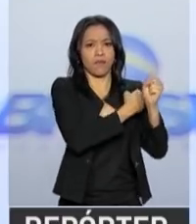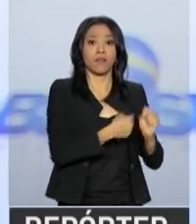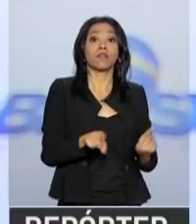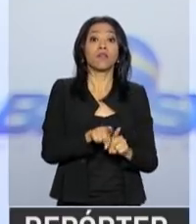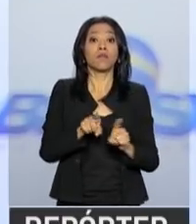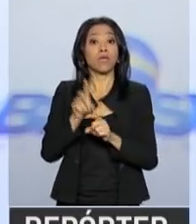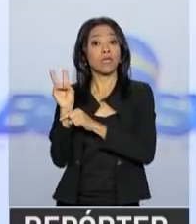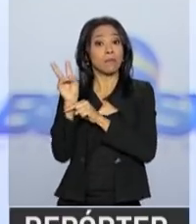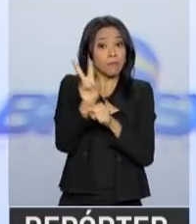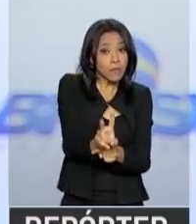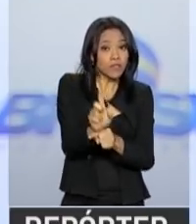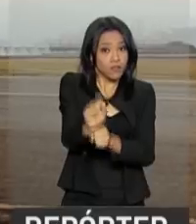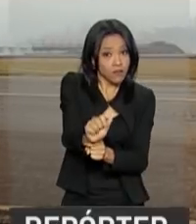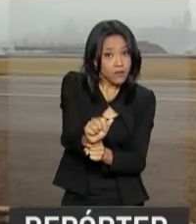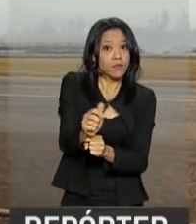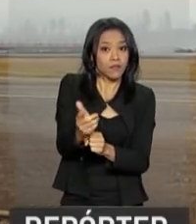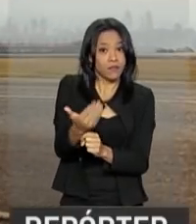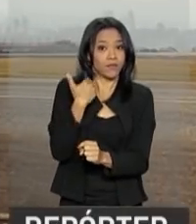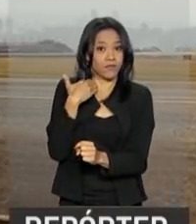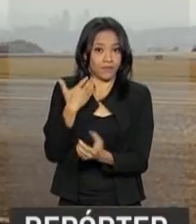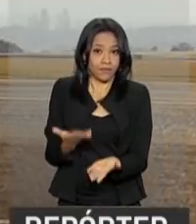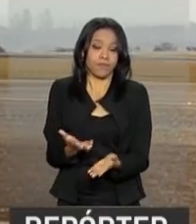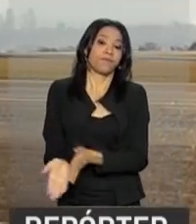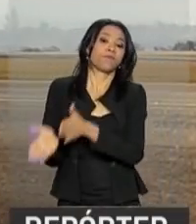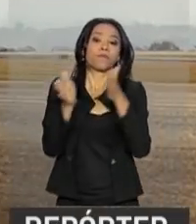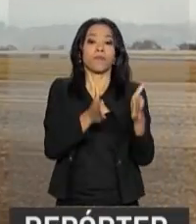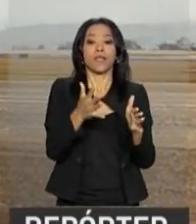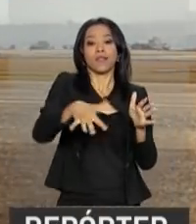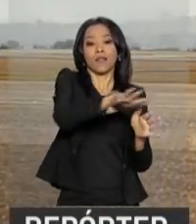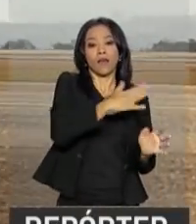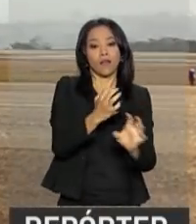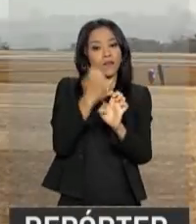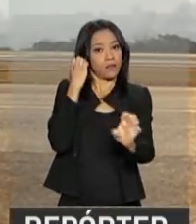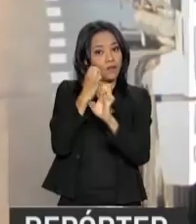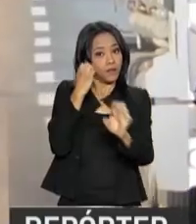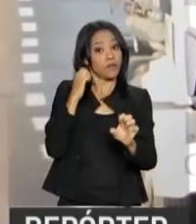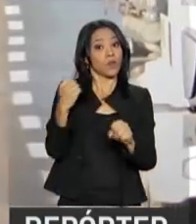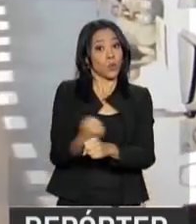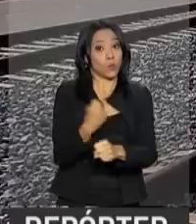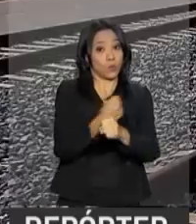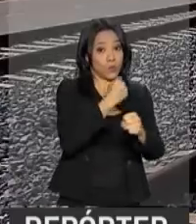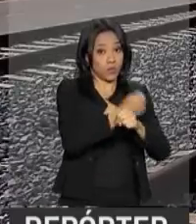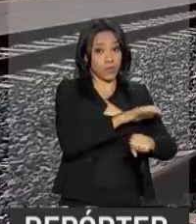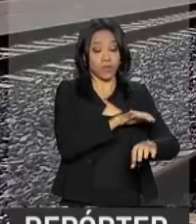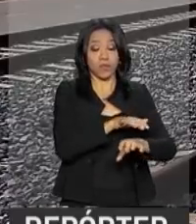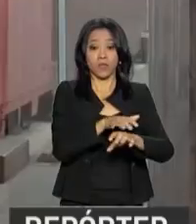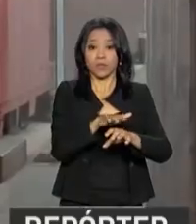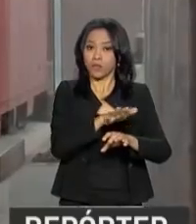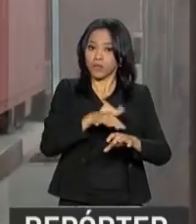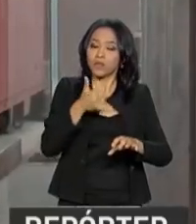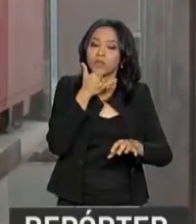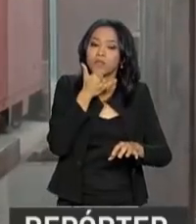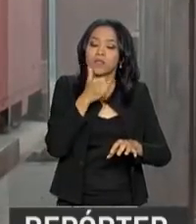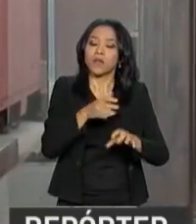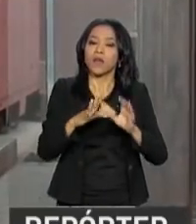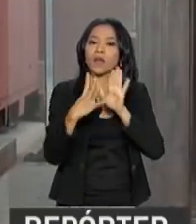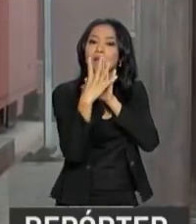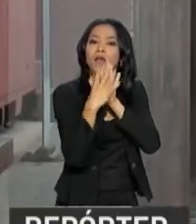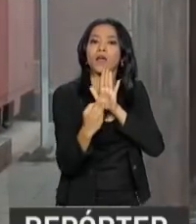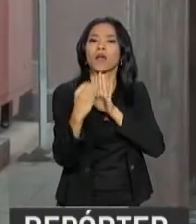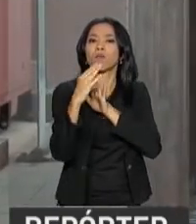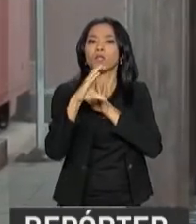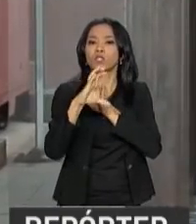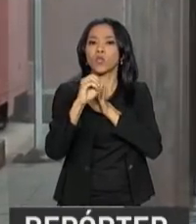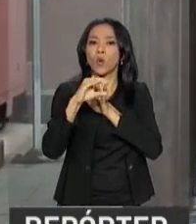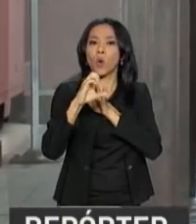financiar esses projetos na construção civil as concessões de aeroportos rodovias e ferrovias previstas para o segundo semestre